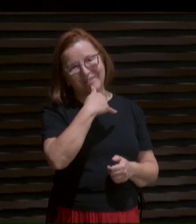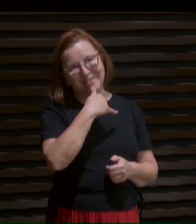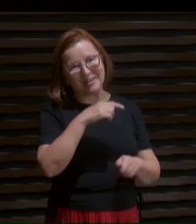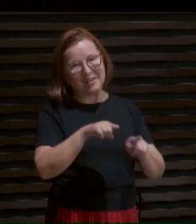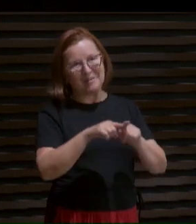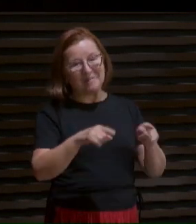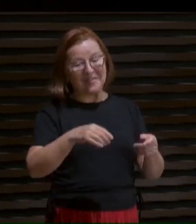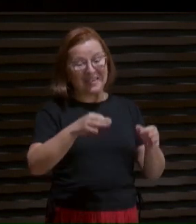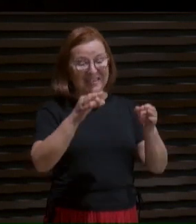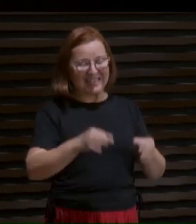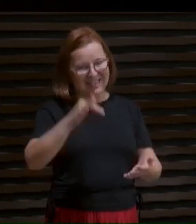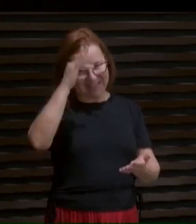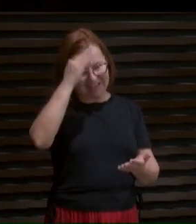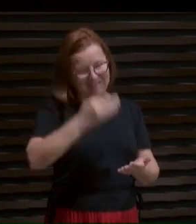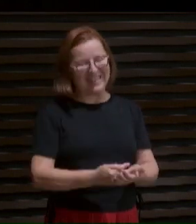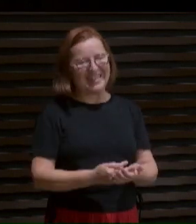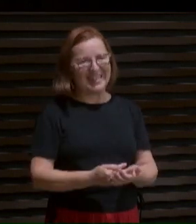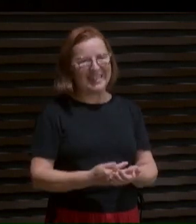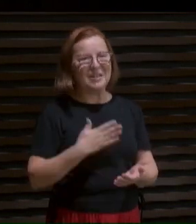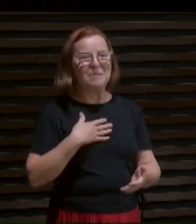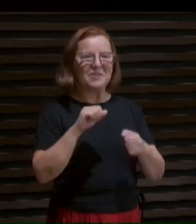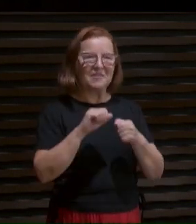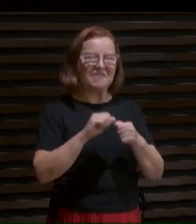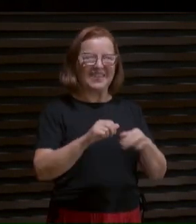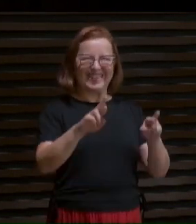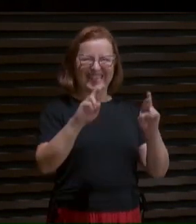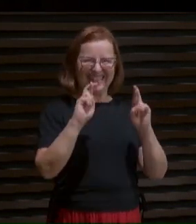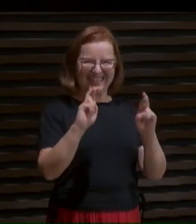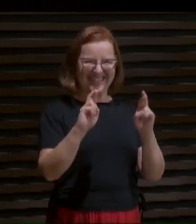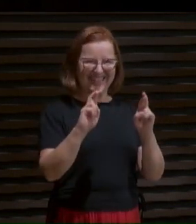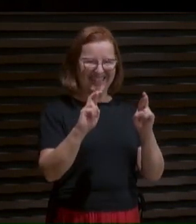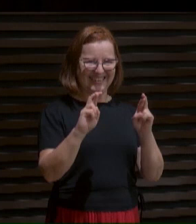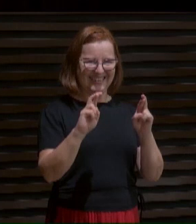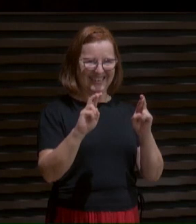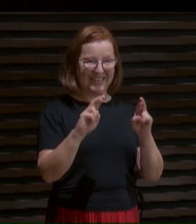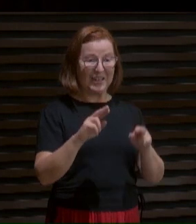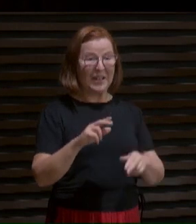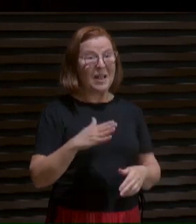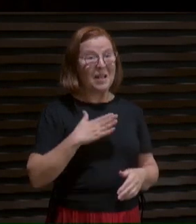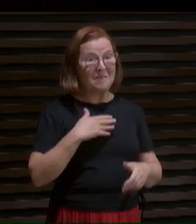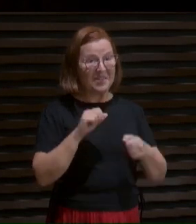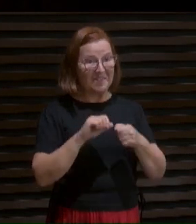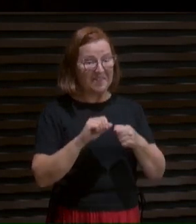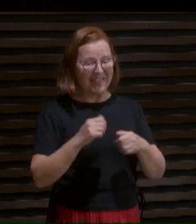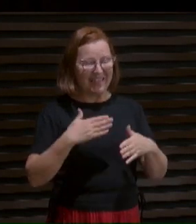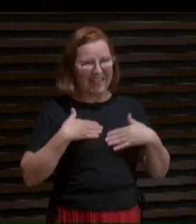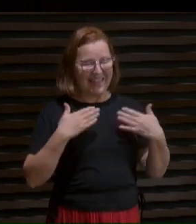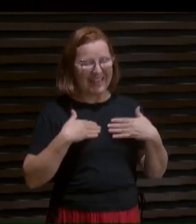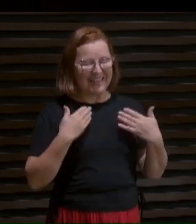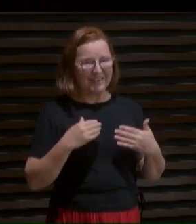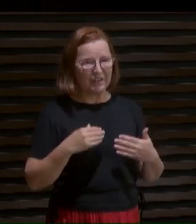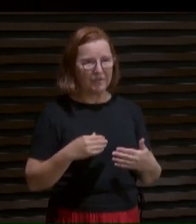da fé me mantém esperançoso, me mantém alegre. E mesmo